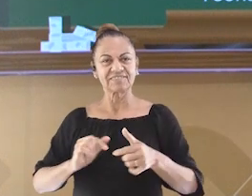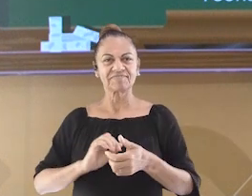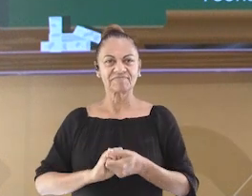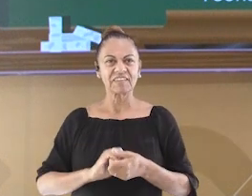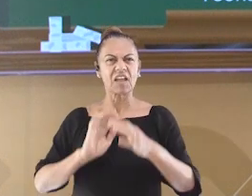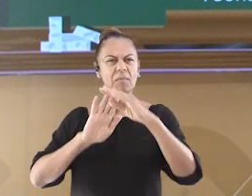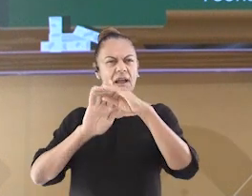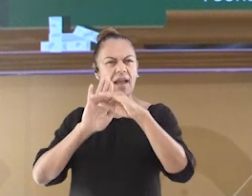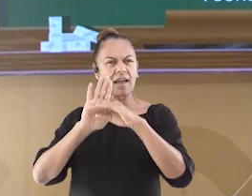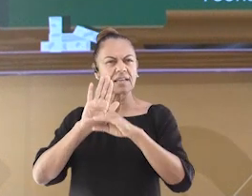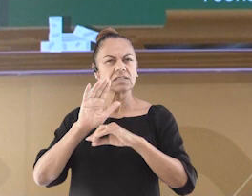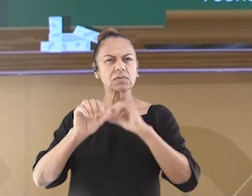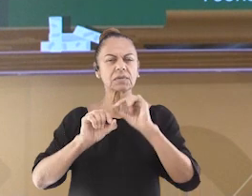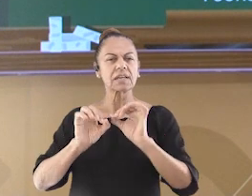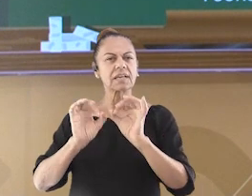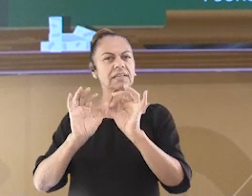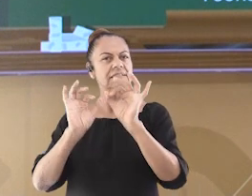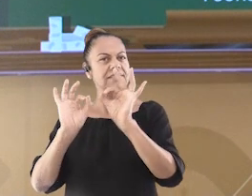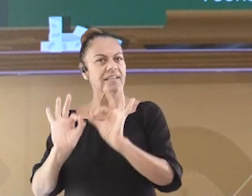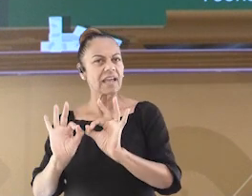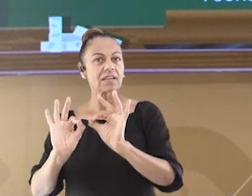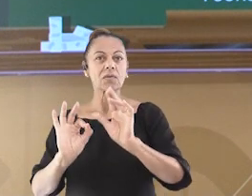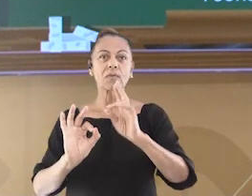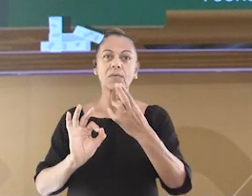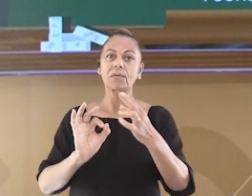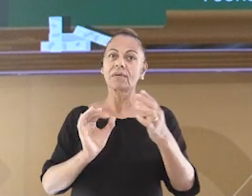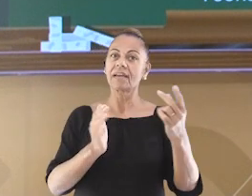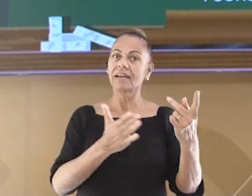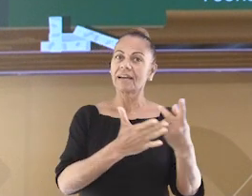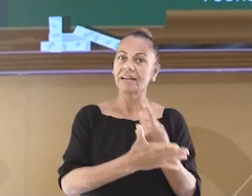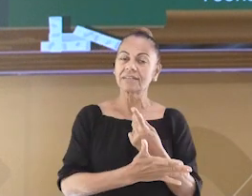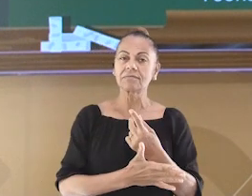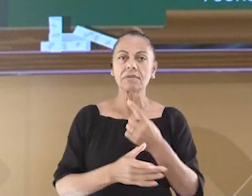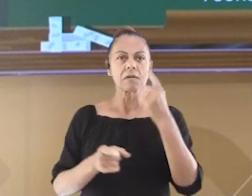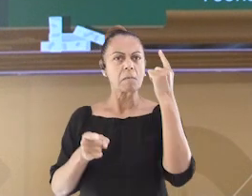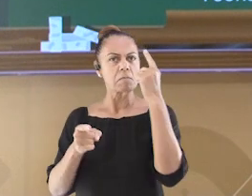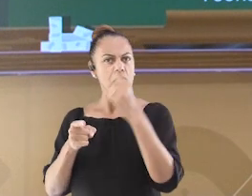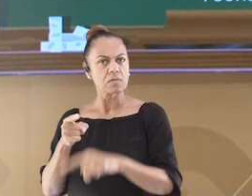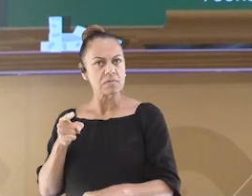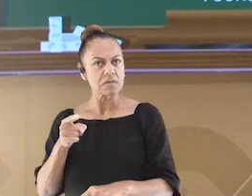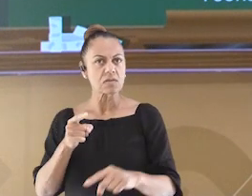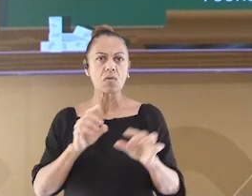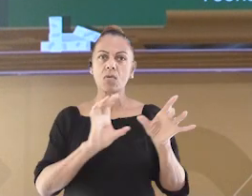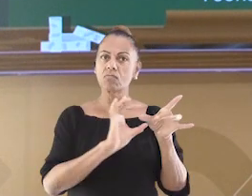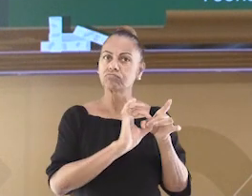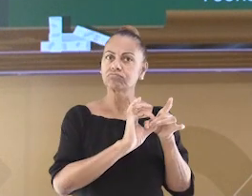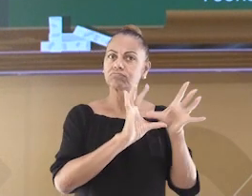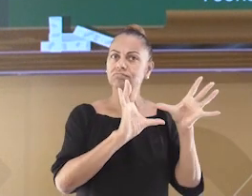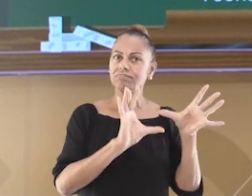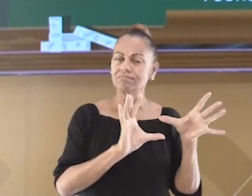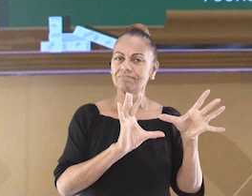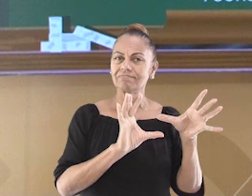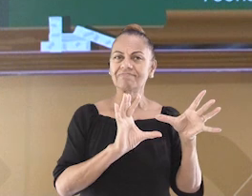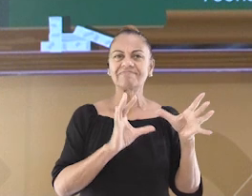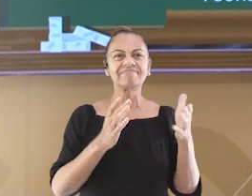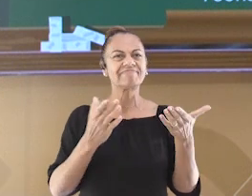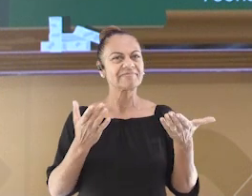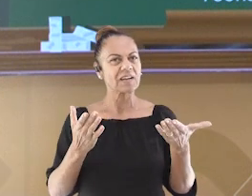numa situação concreta. É uma lista do que é considerado certo ou